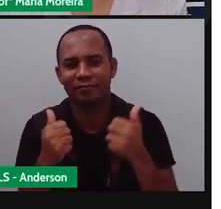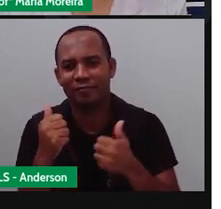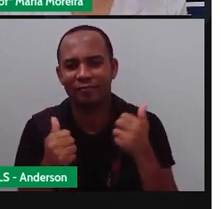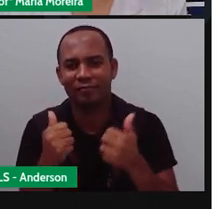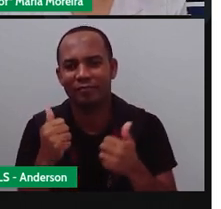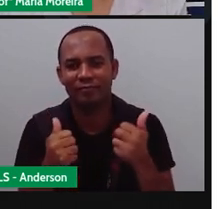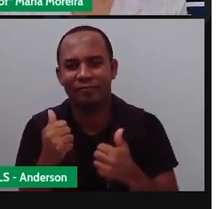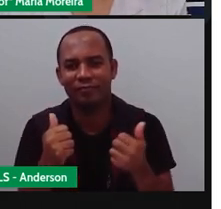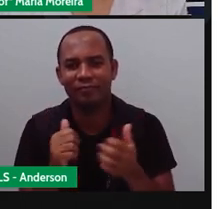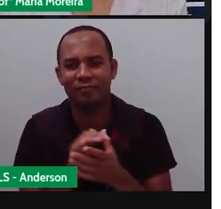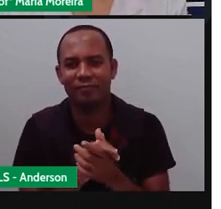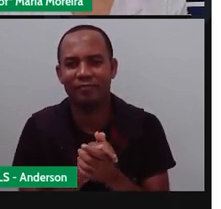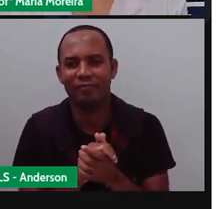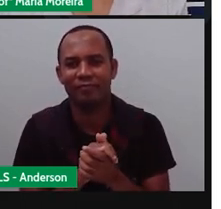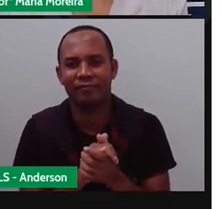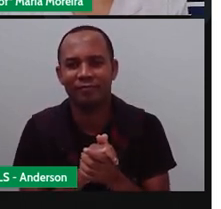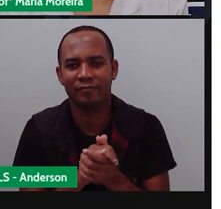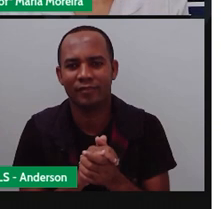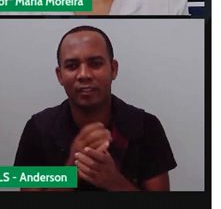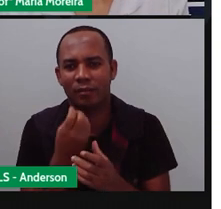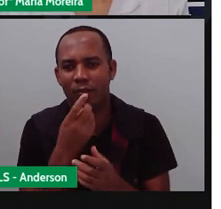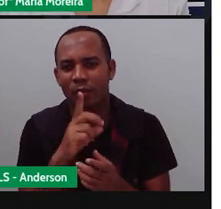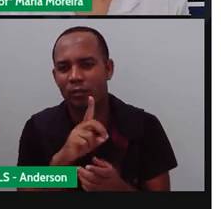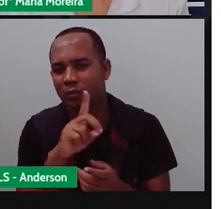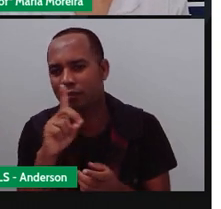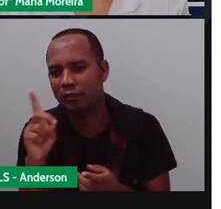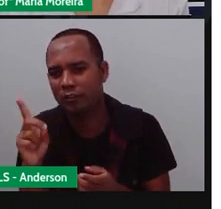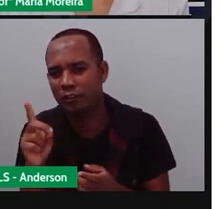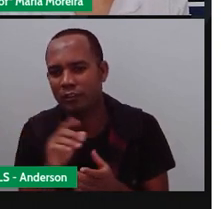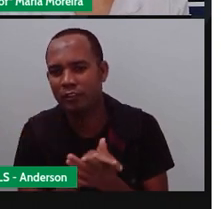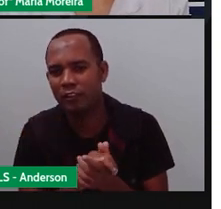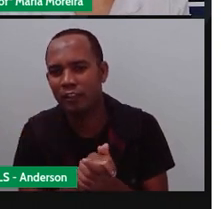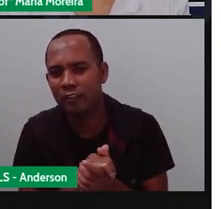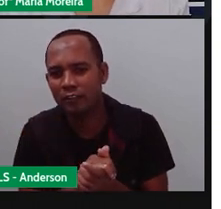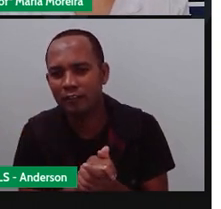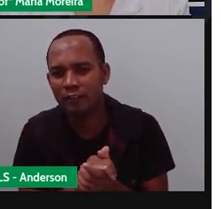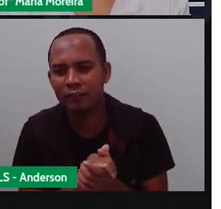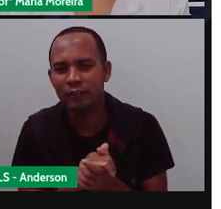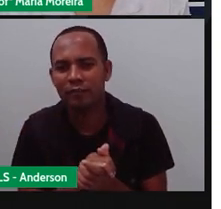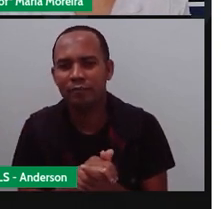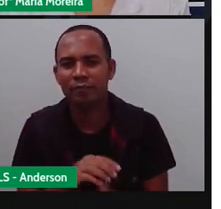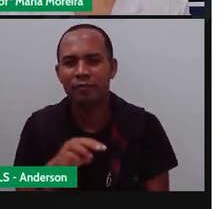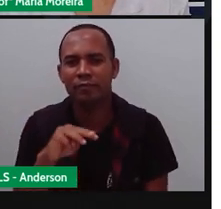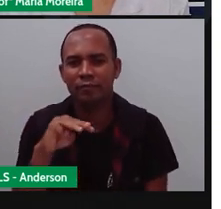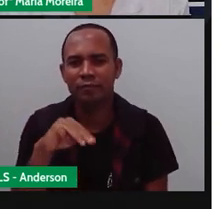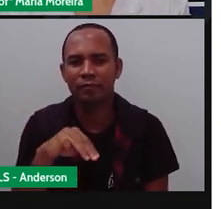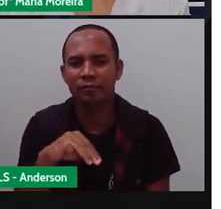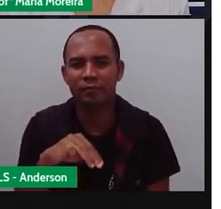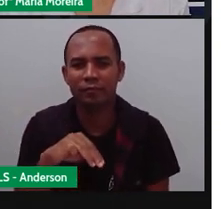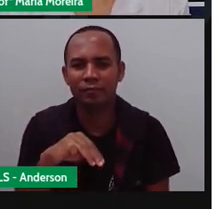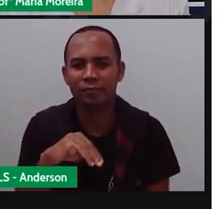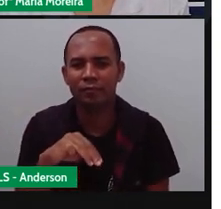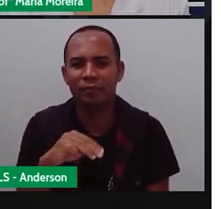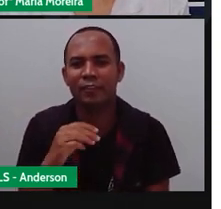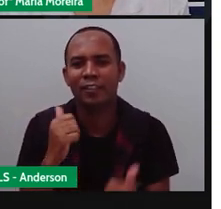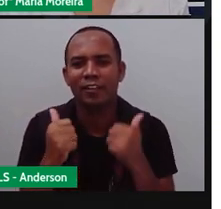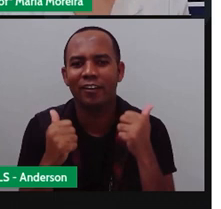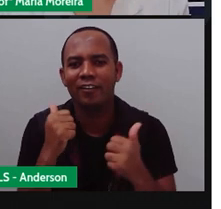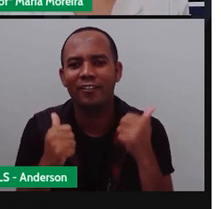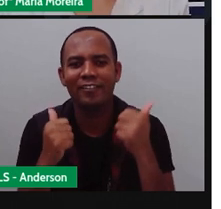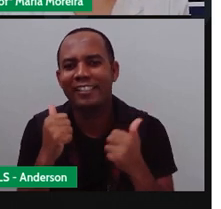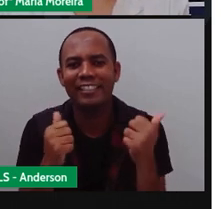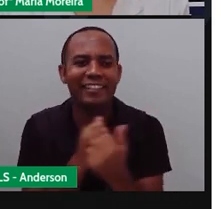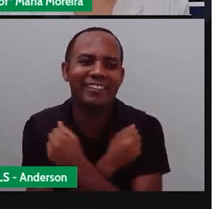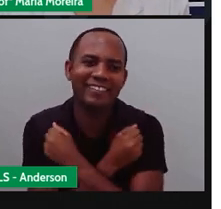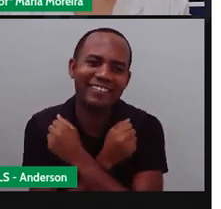falou Bom dia Maria Oi Maria da Conceição Minha xará né botou amo as aulas da